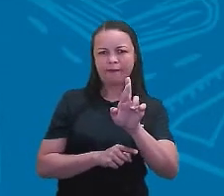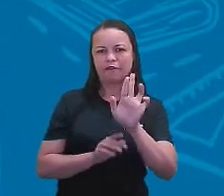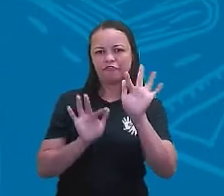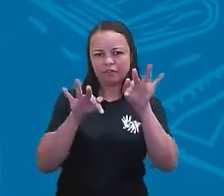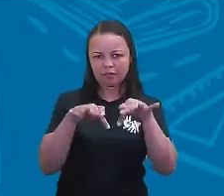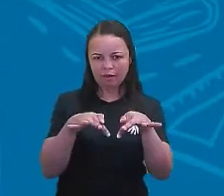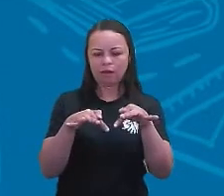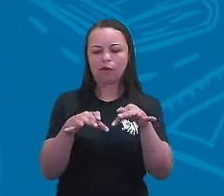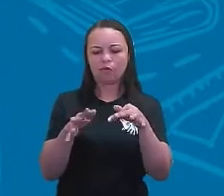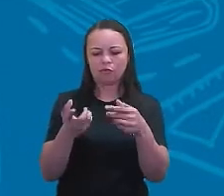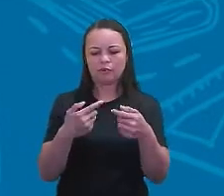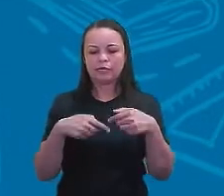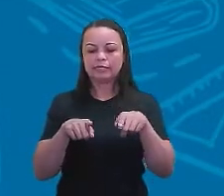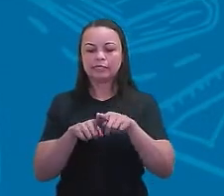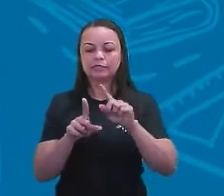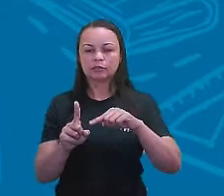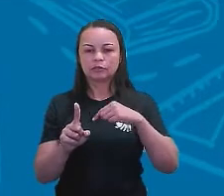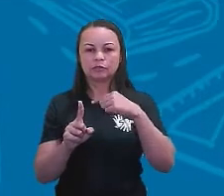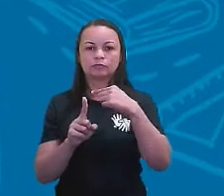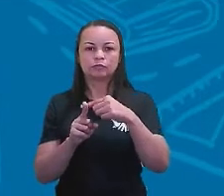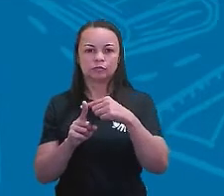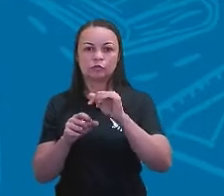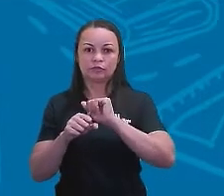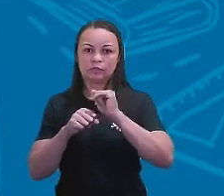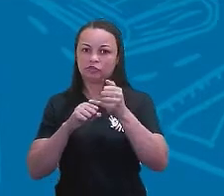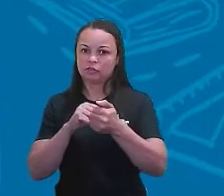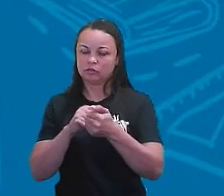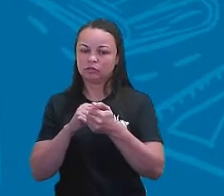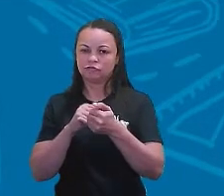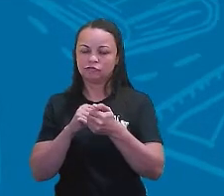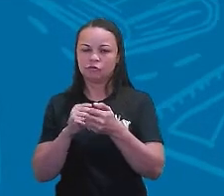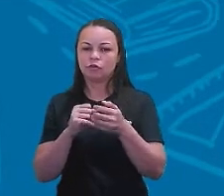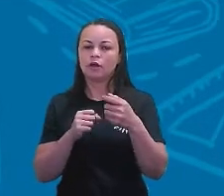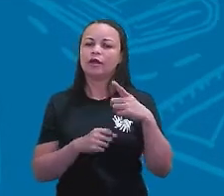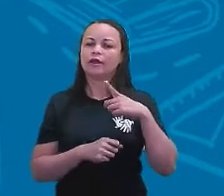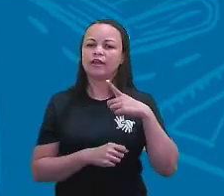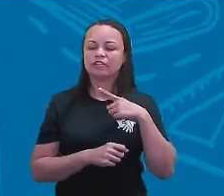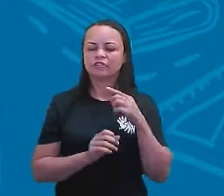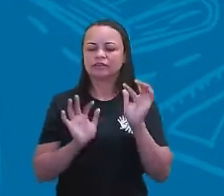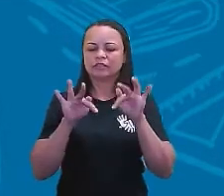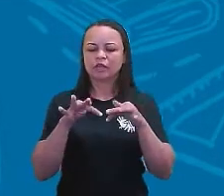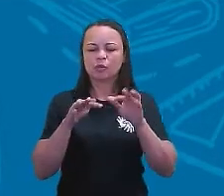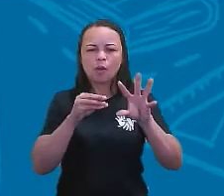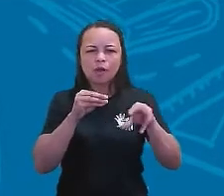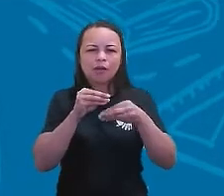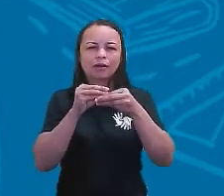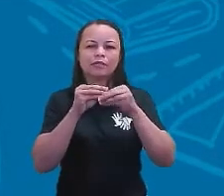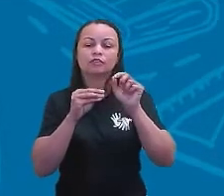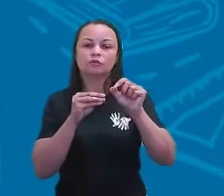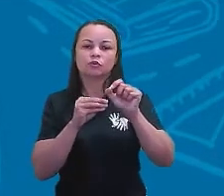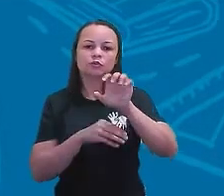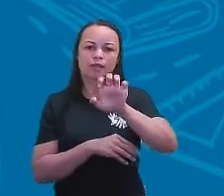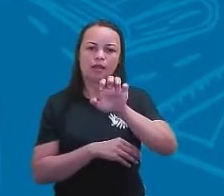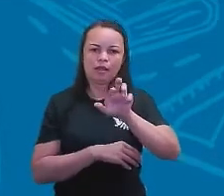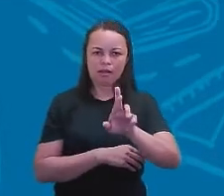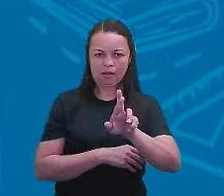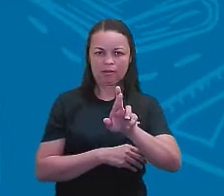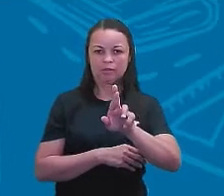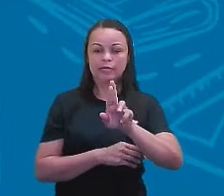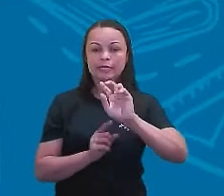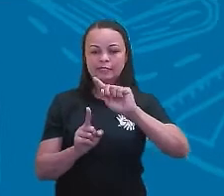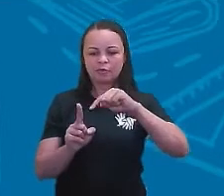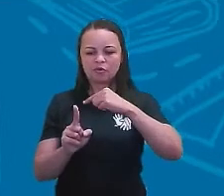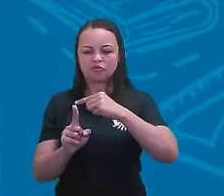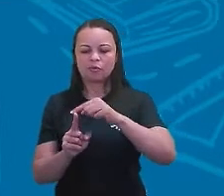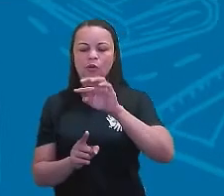R no adjetivo aí, tá? O adjetivo ele vai ganhar um final, um acréscimo de ER e em seguida